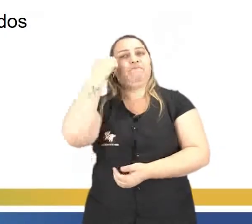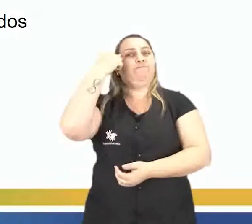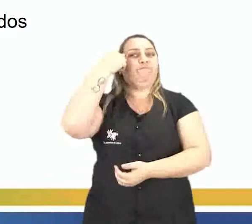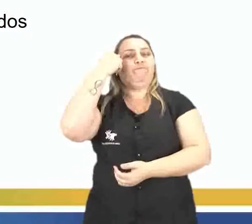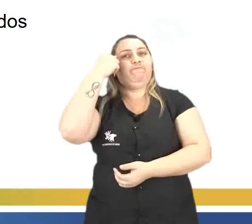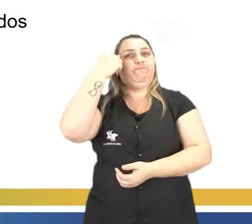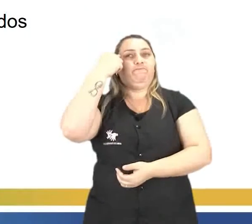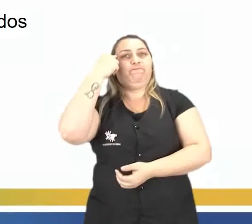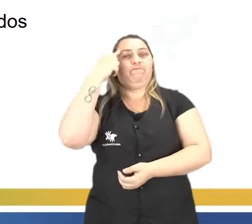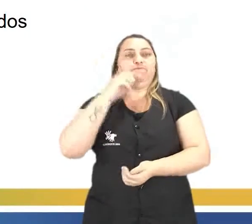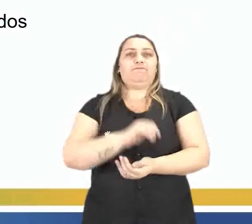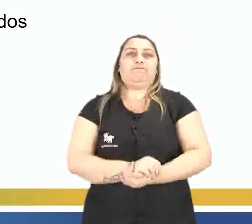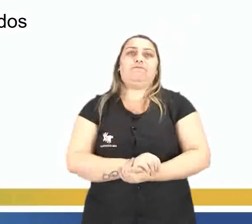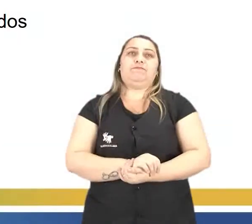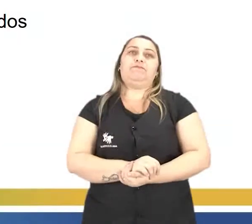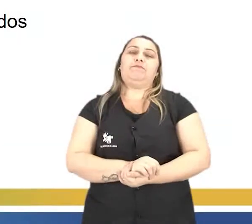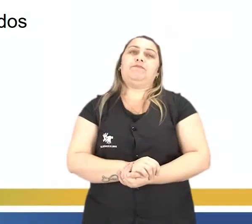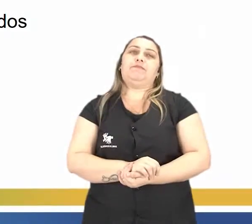pensar.